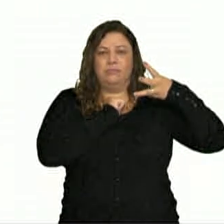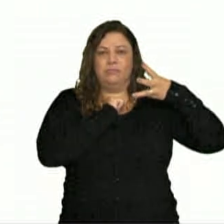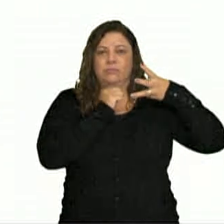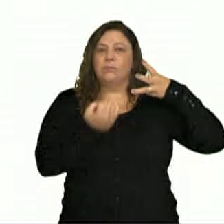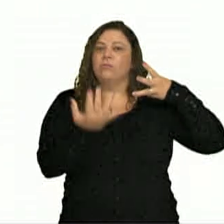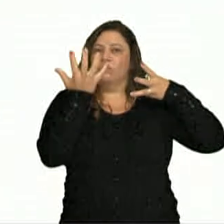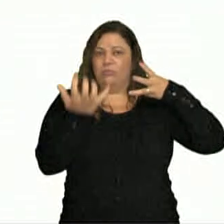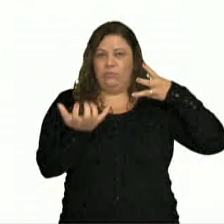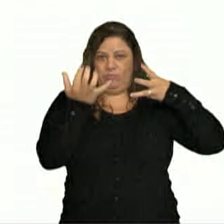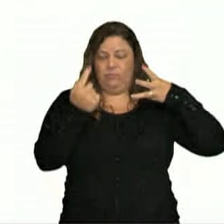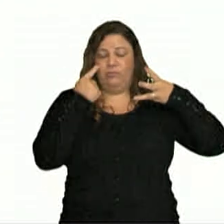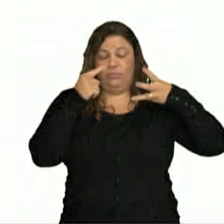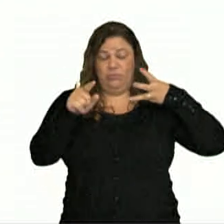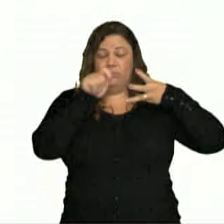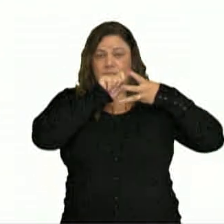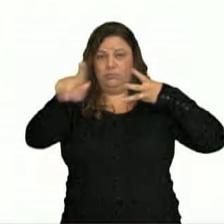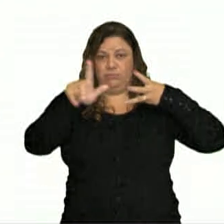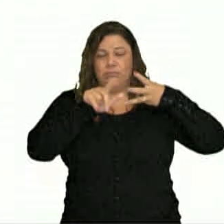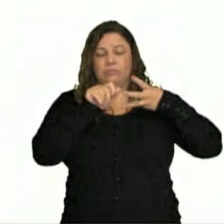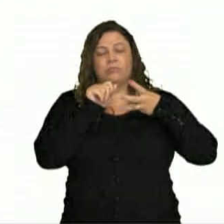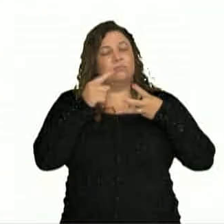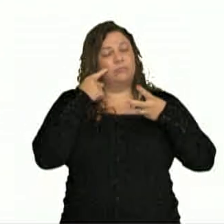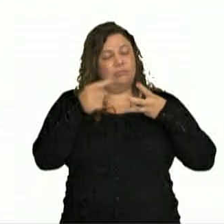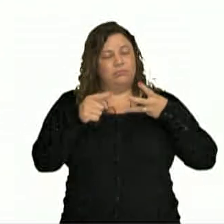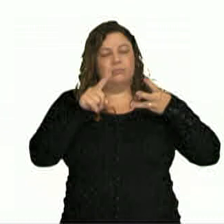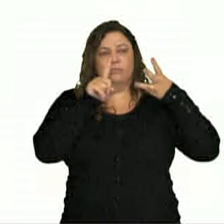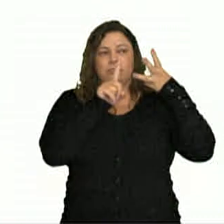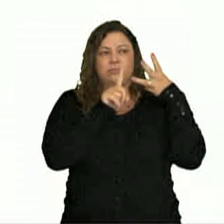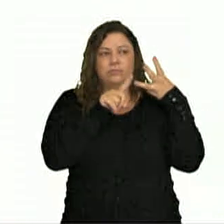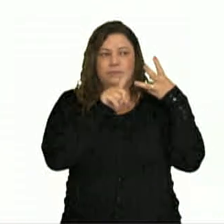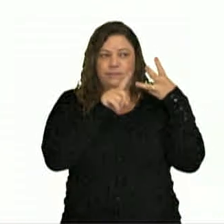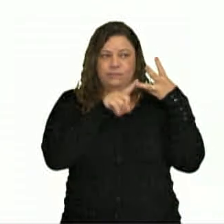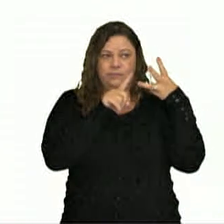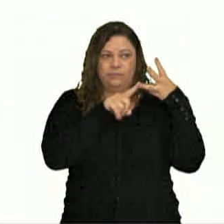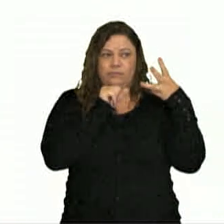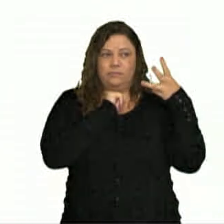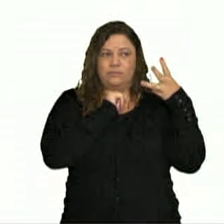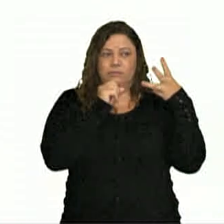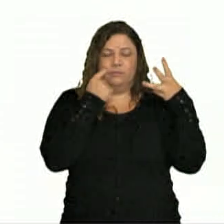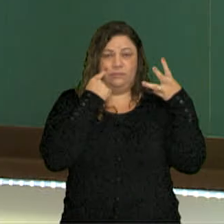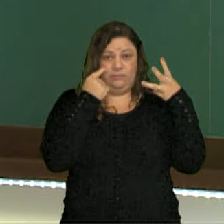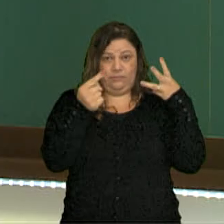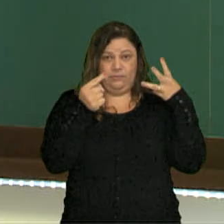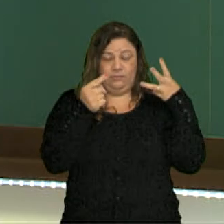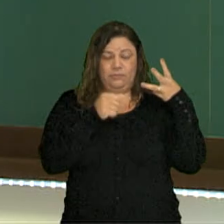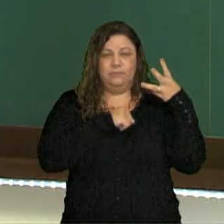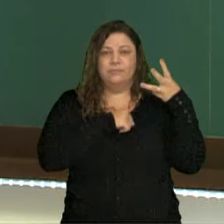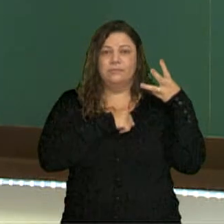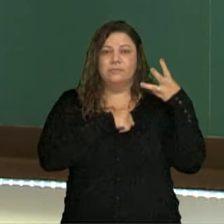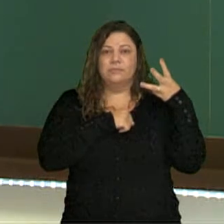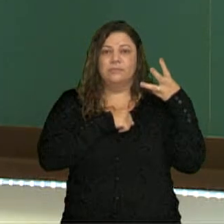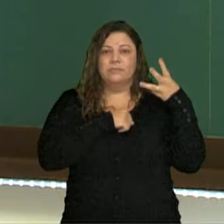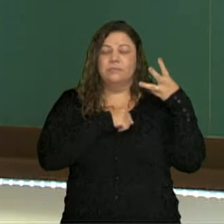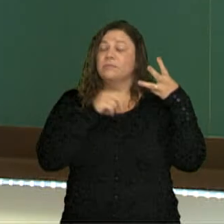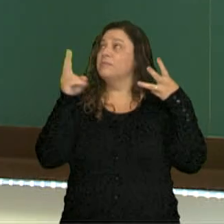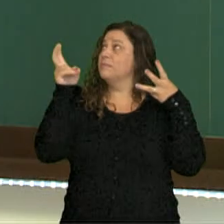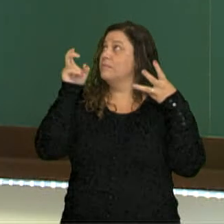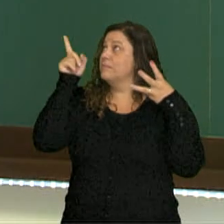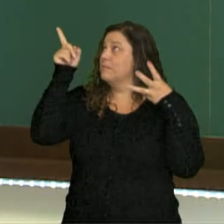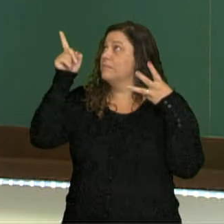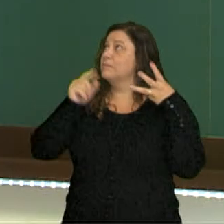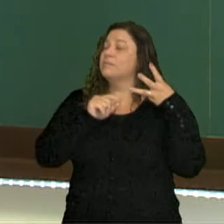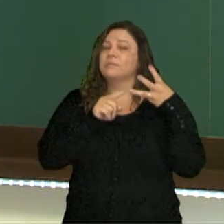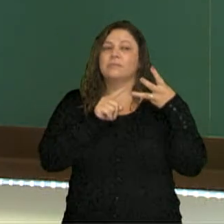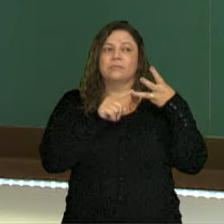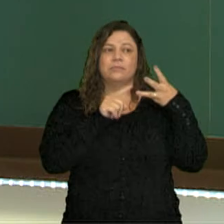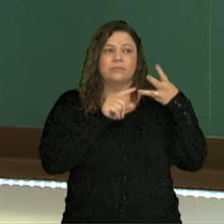queda assim. No encienda fuego. Proibido tirar basura. No tires la basura. Com tu e com usted,